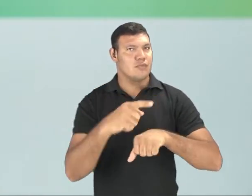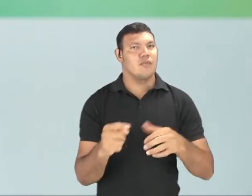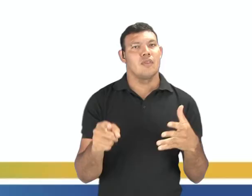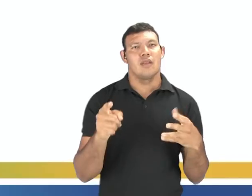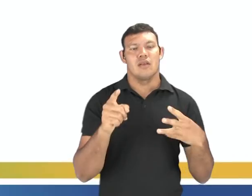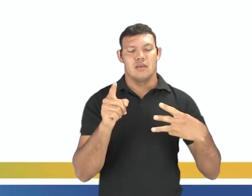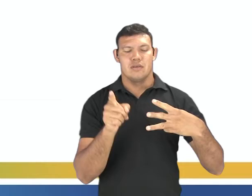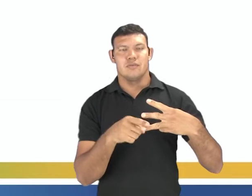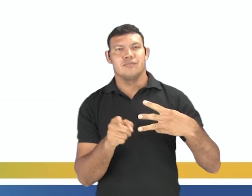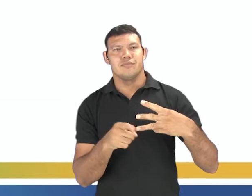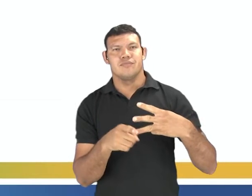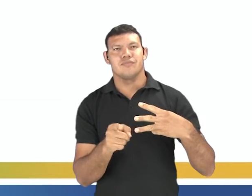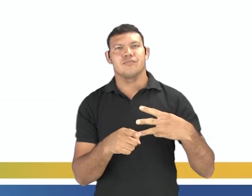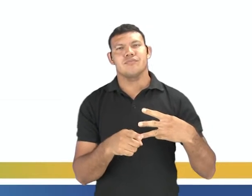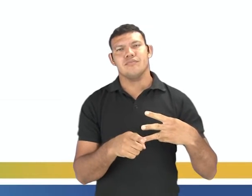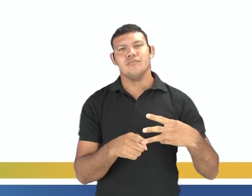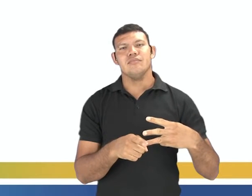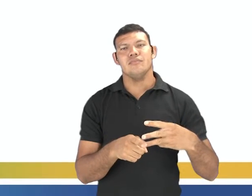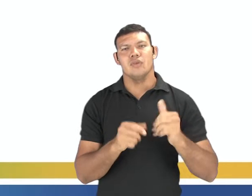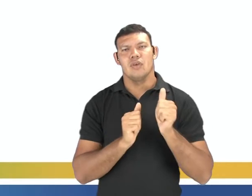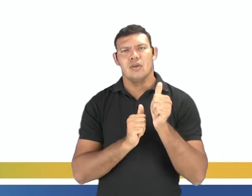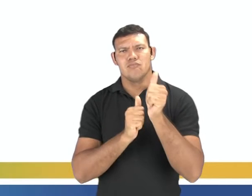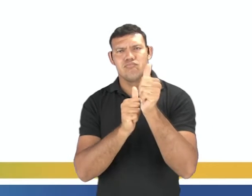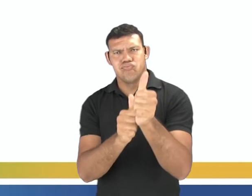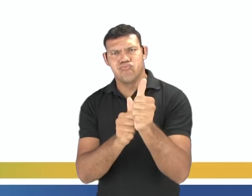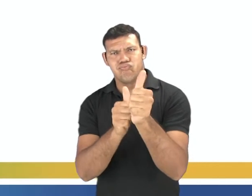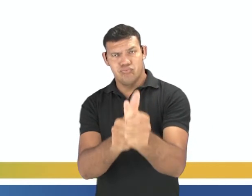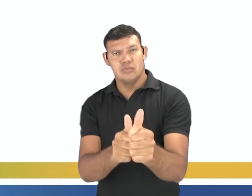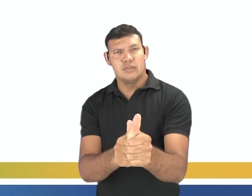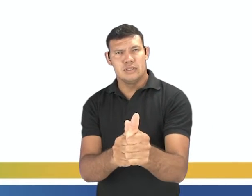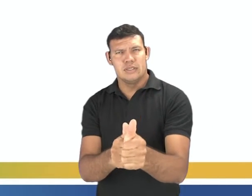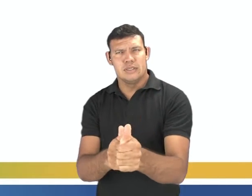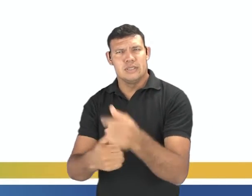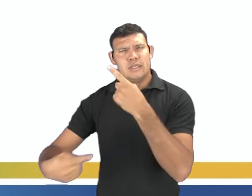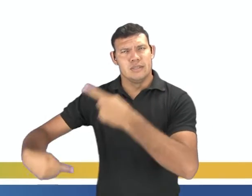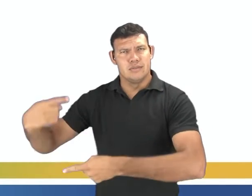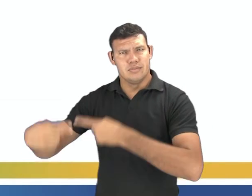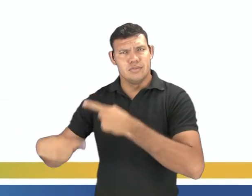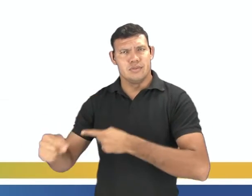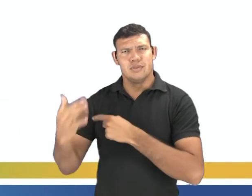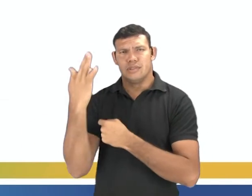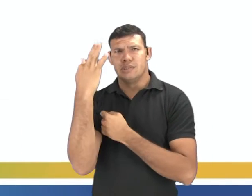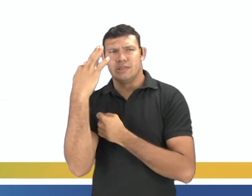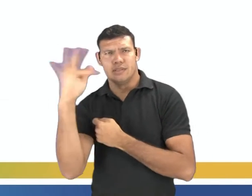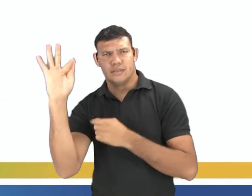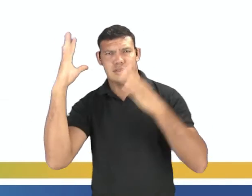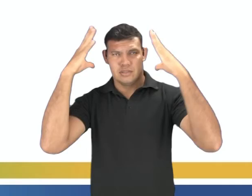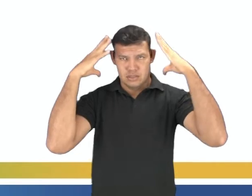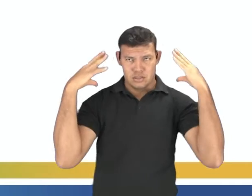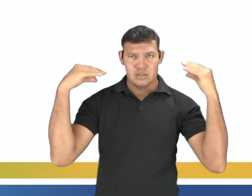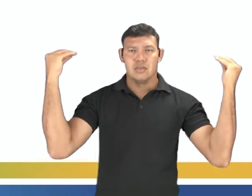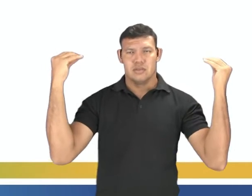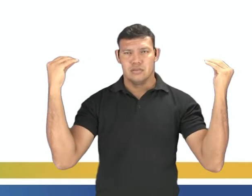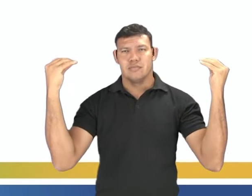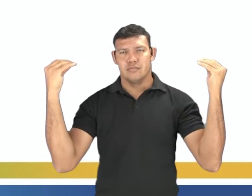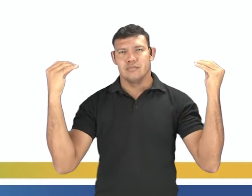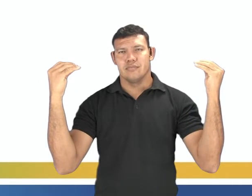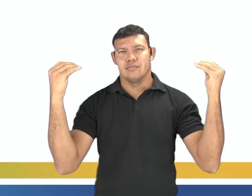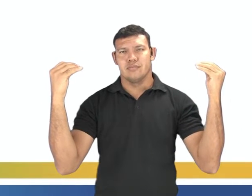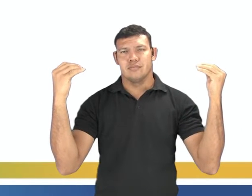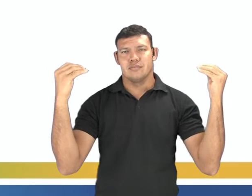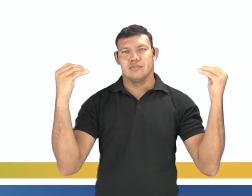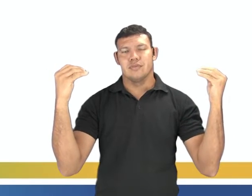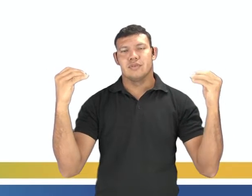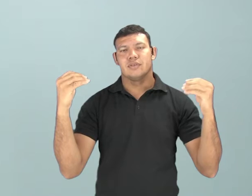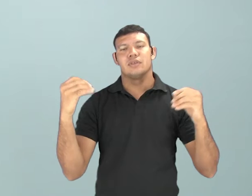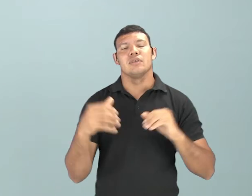ponto, perseguições políticas que levaram também à imigração de franceses, holandeses, alemães e suecos para a